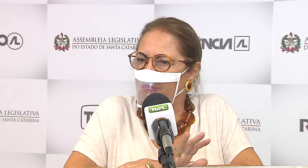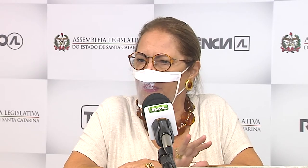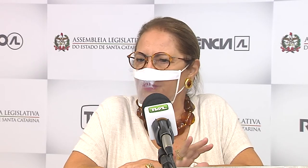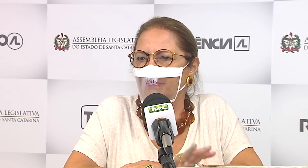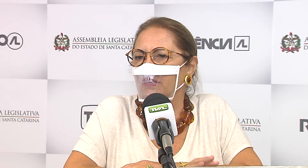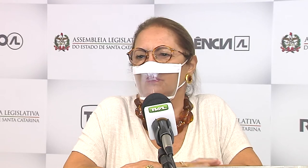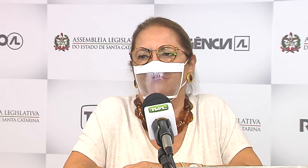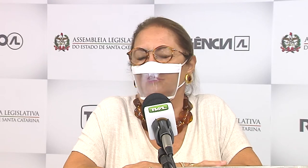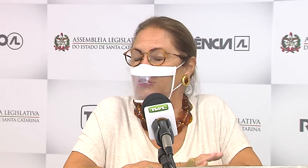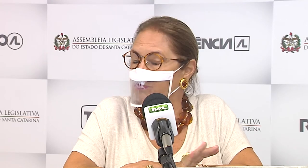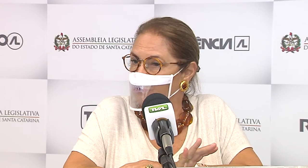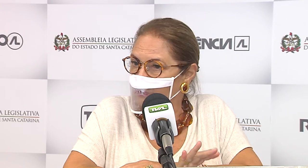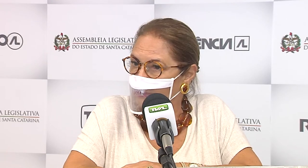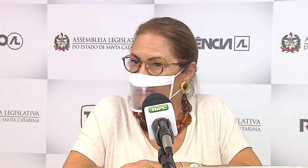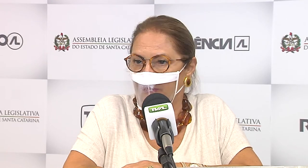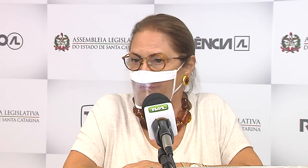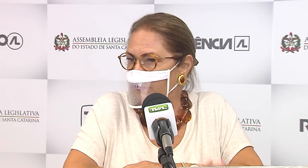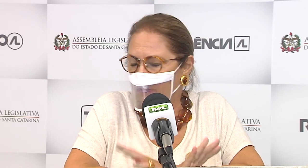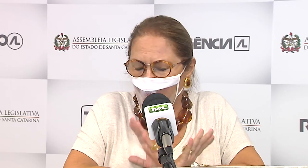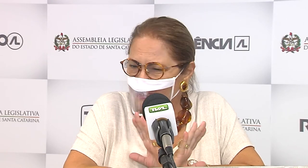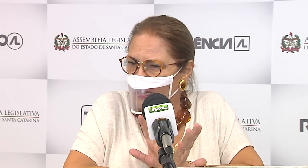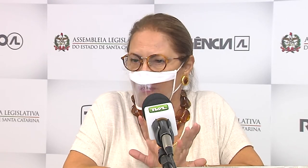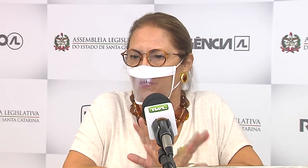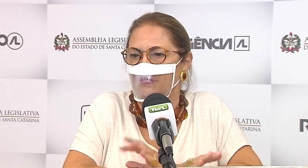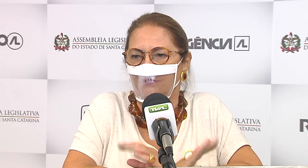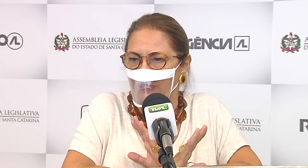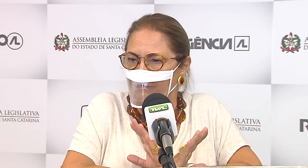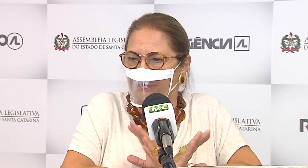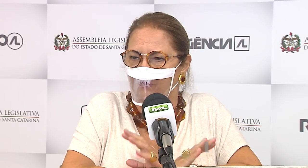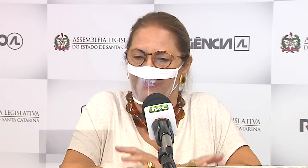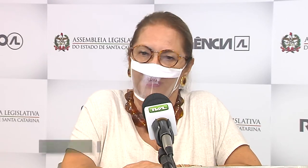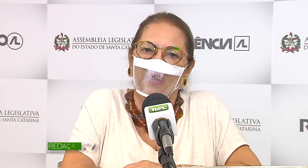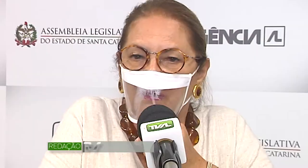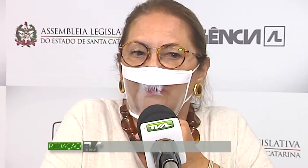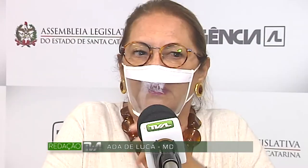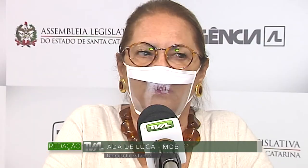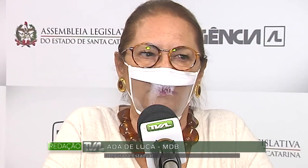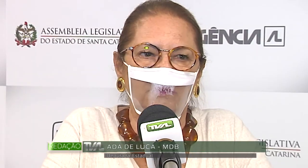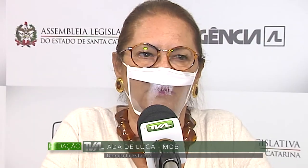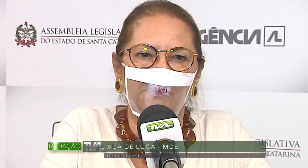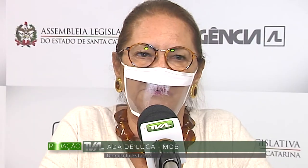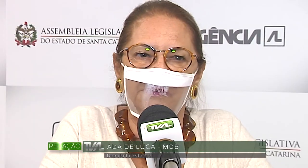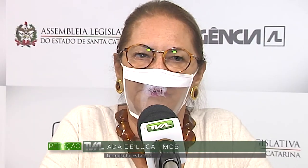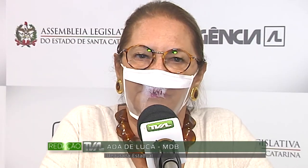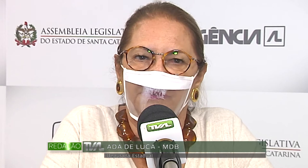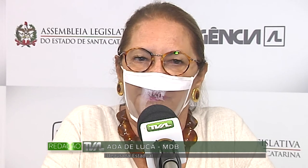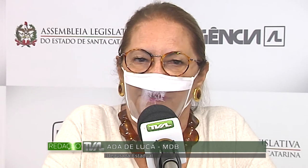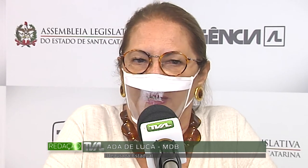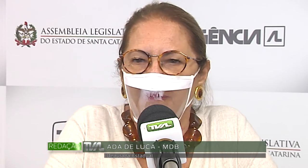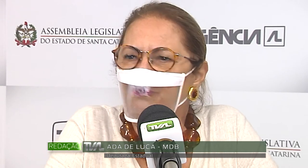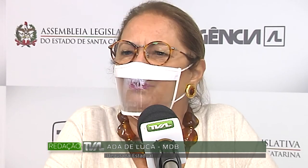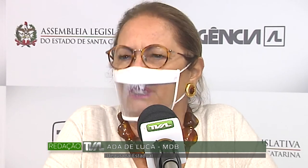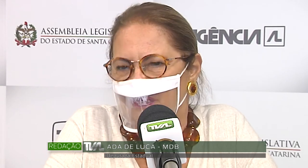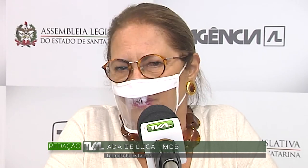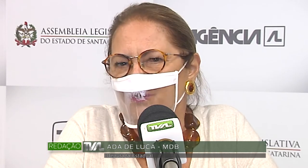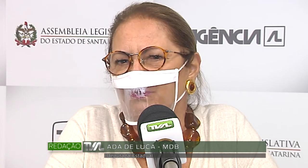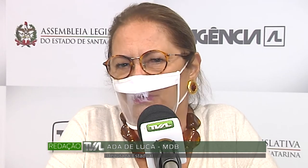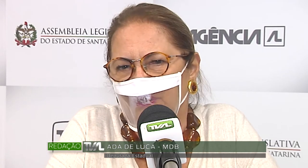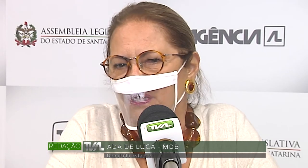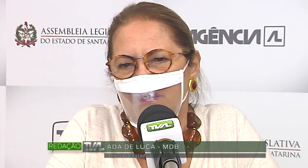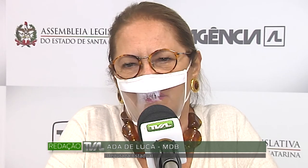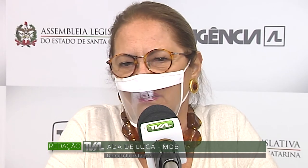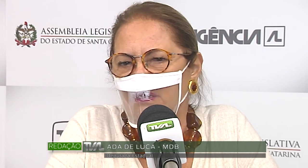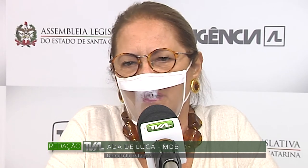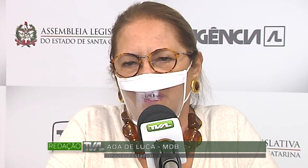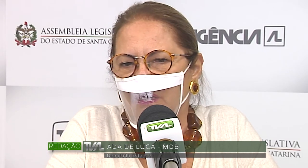foi falta de planejamento, falta de boa vontade, foi uma série de coisas, uma série de fatores. Então, é muito triste, eu acho